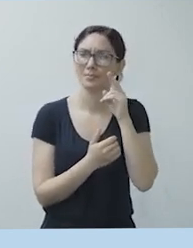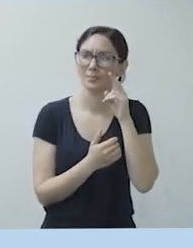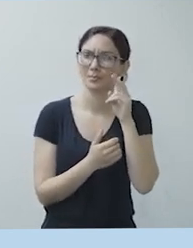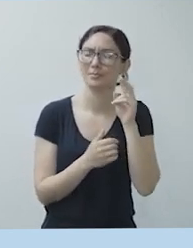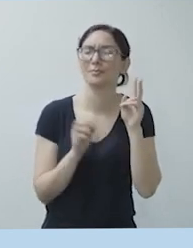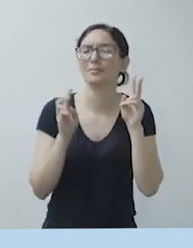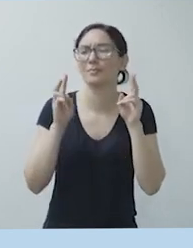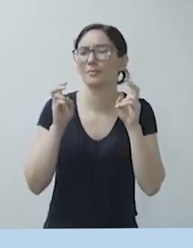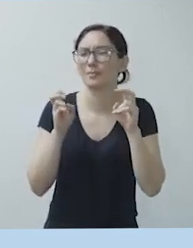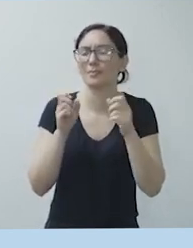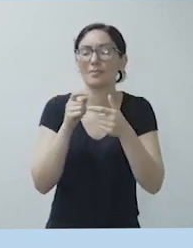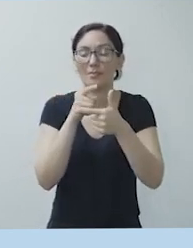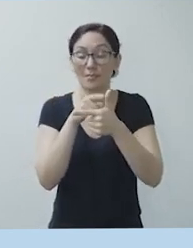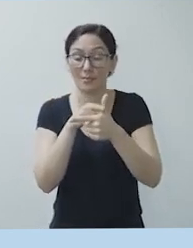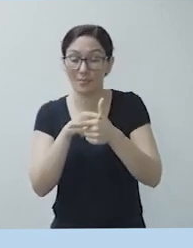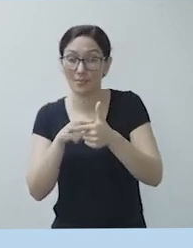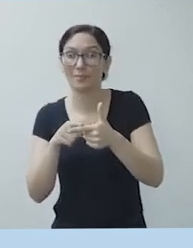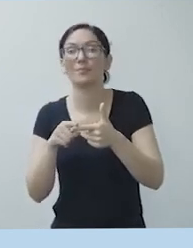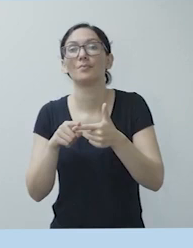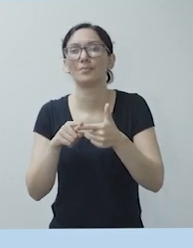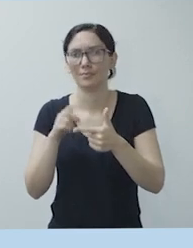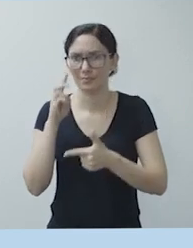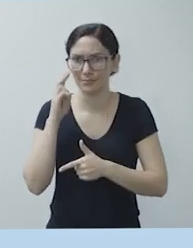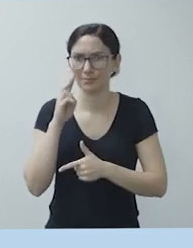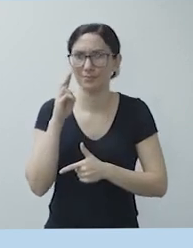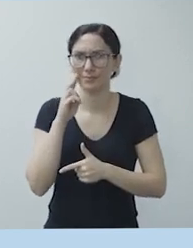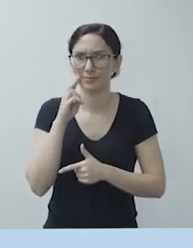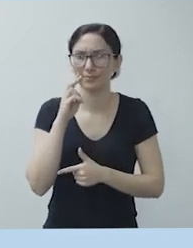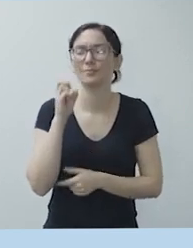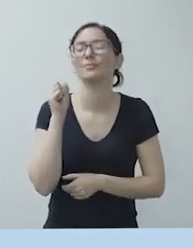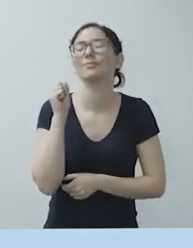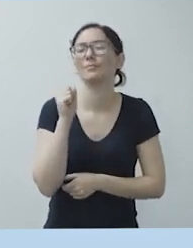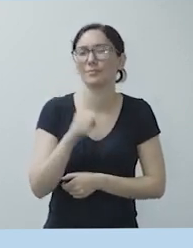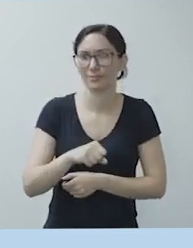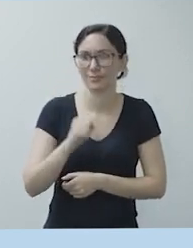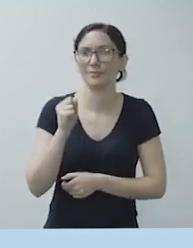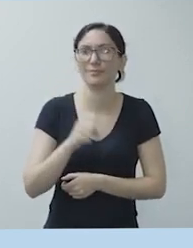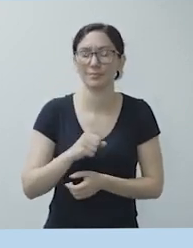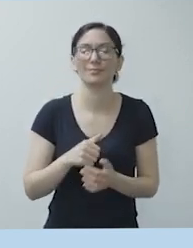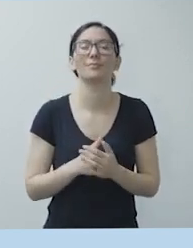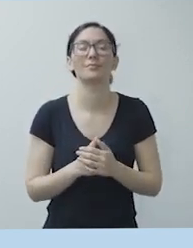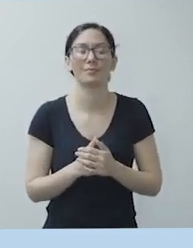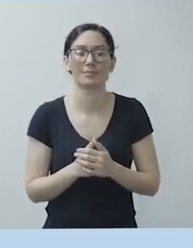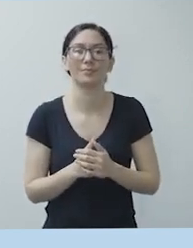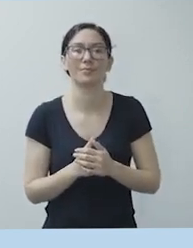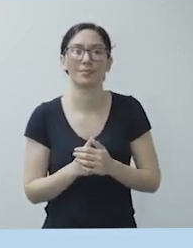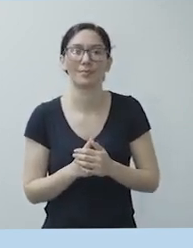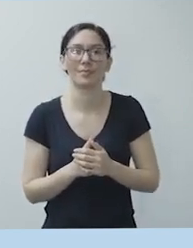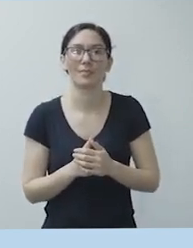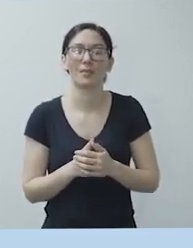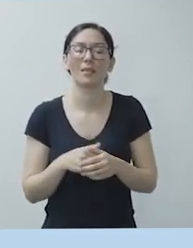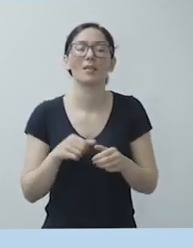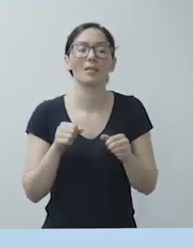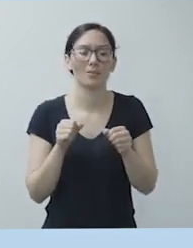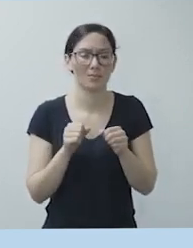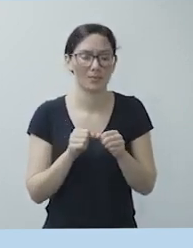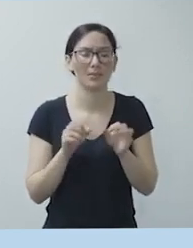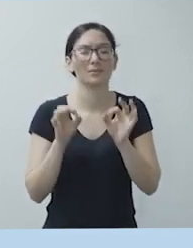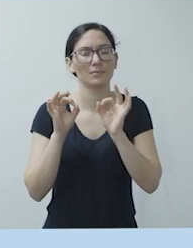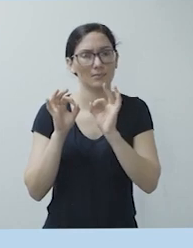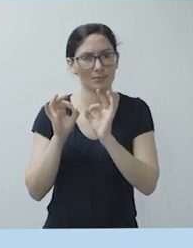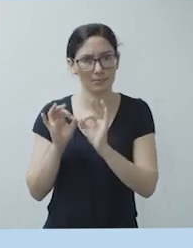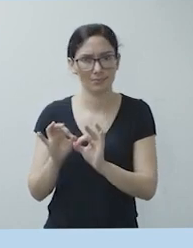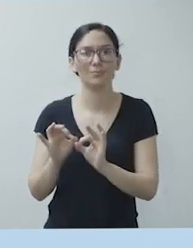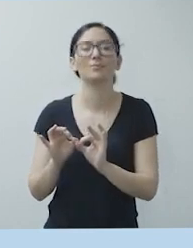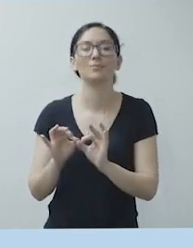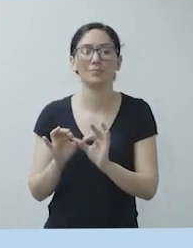que o assunto era divisão. Lembram? Fizemos também. Ok. Cumprimos com essa